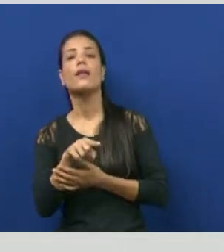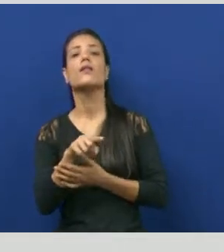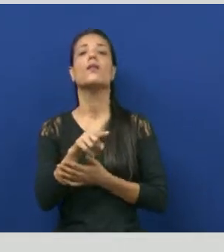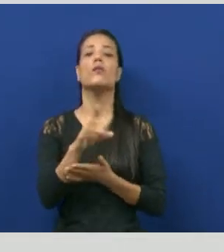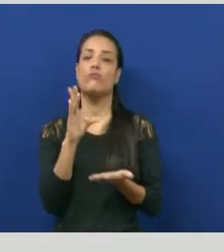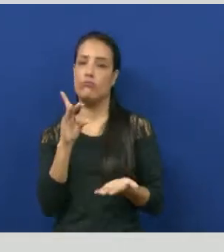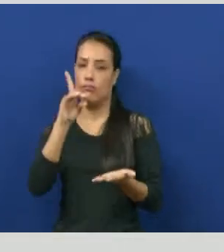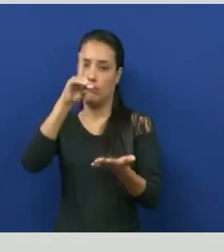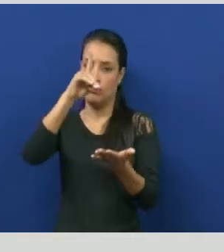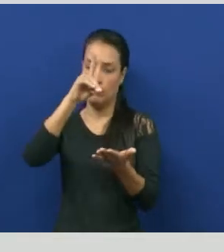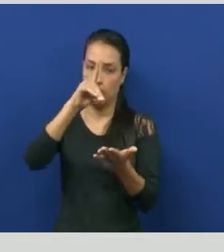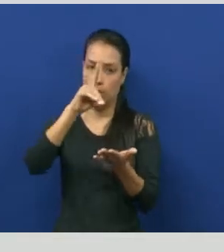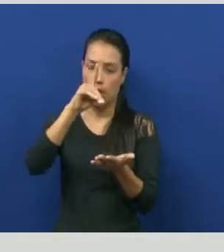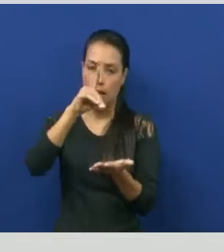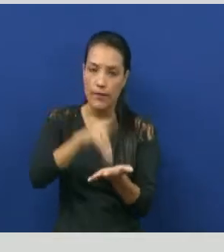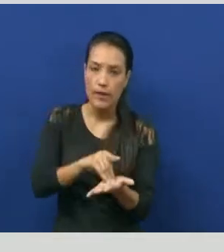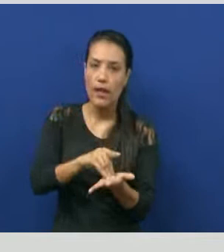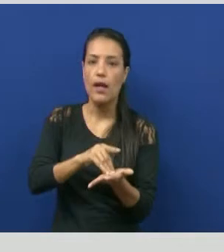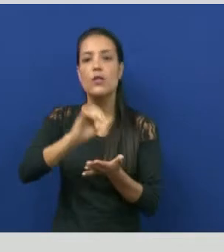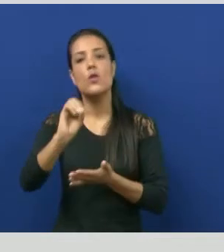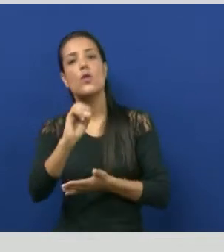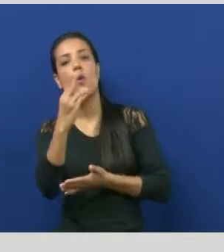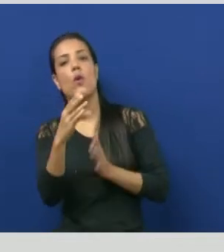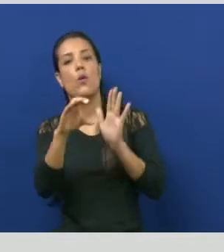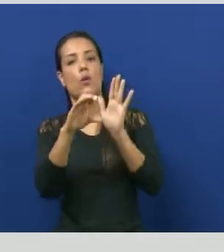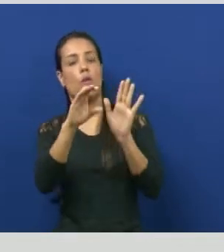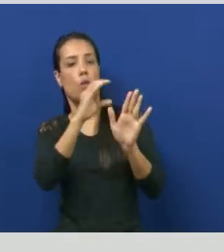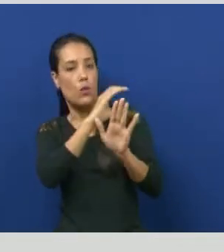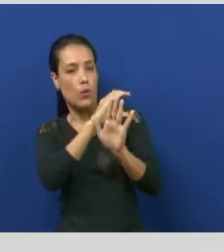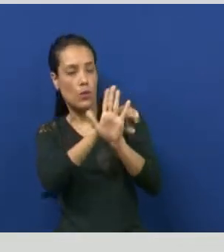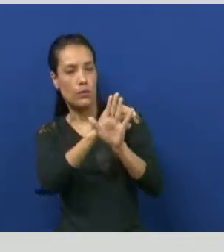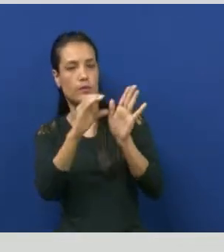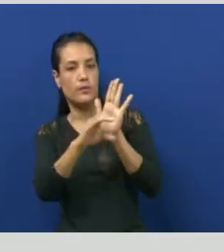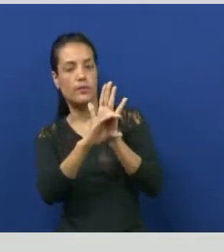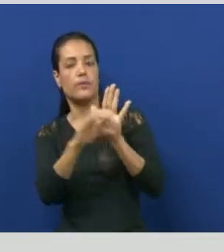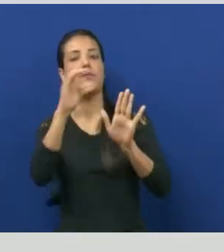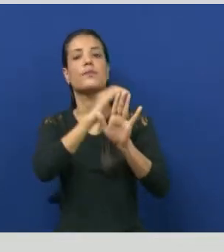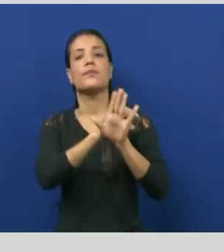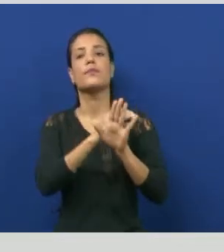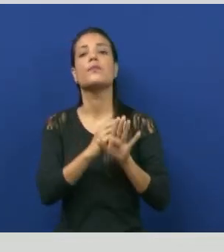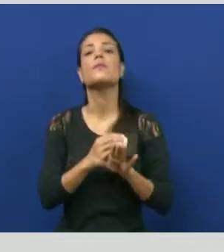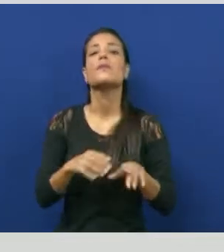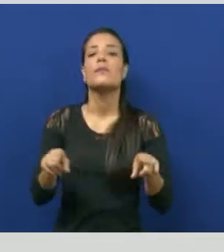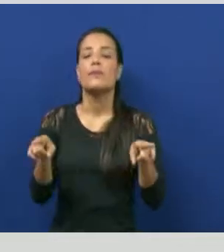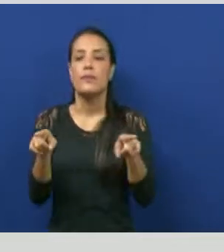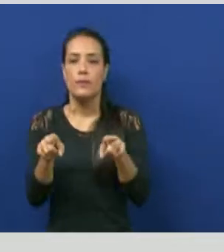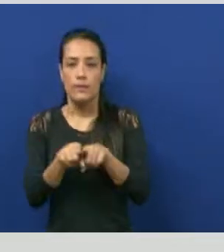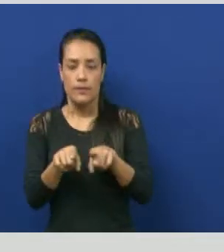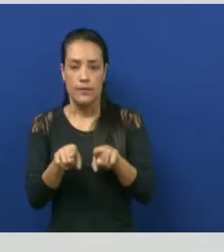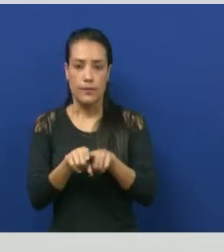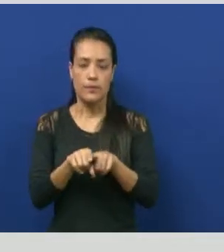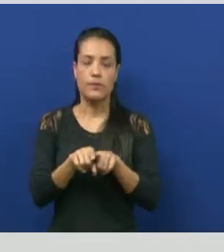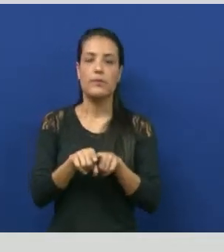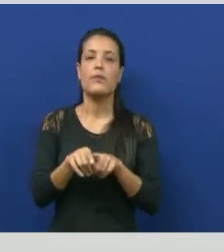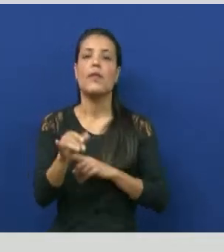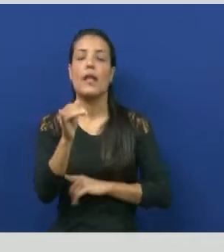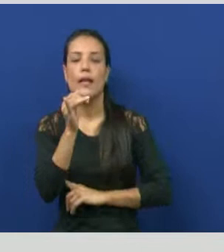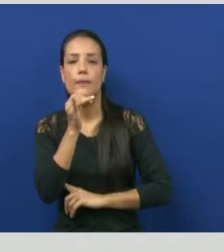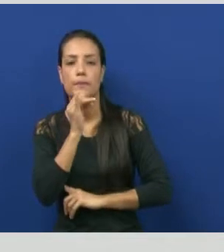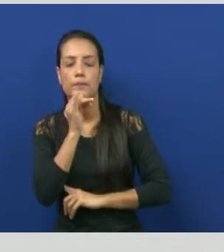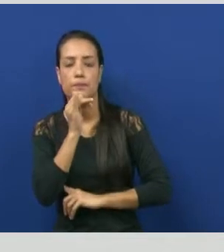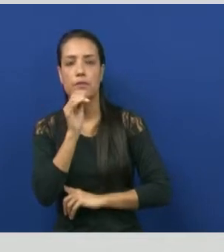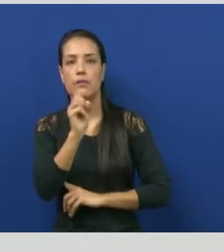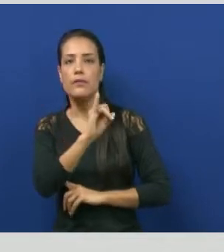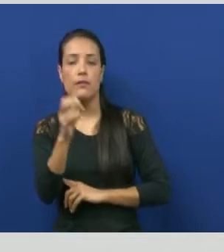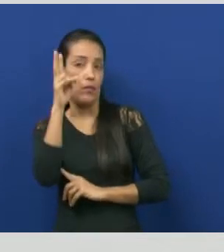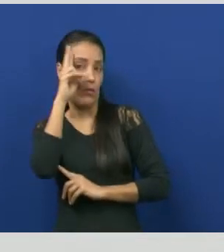sentido real. O sentido real é o sentido denotativo e o sentido figurado é o sentido conotativo. Se você